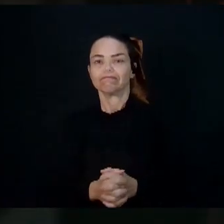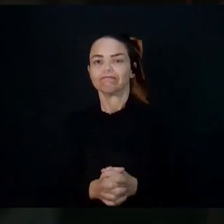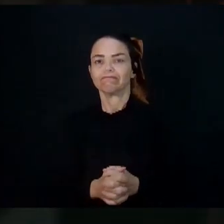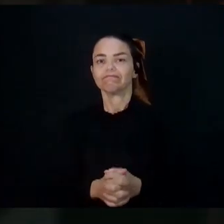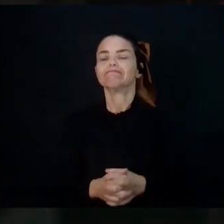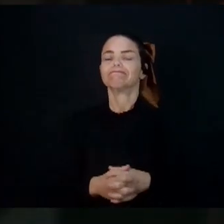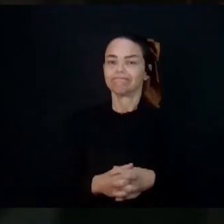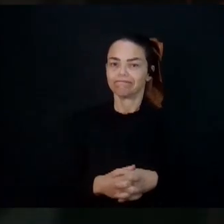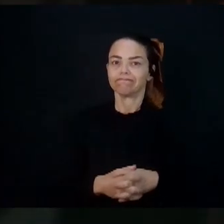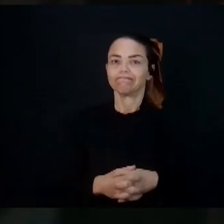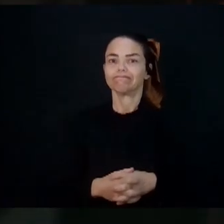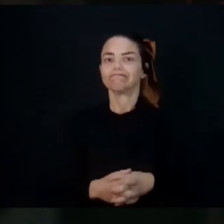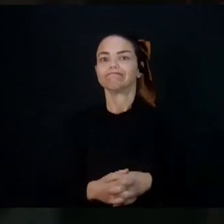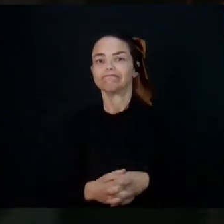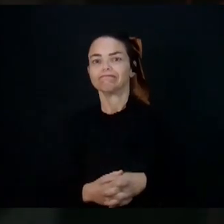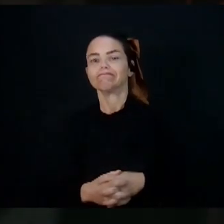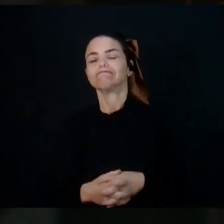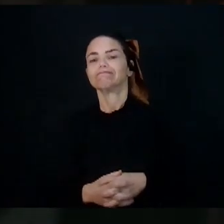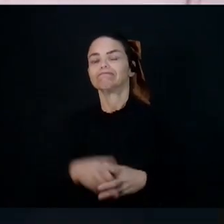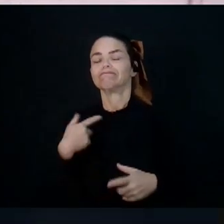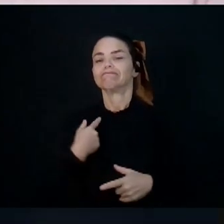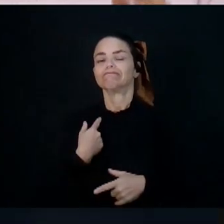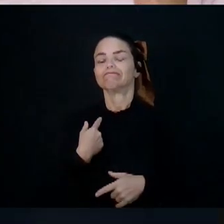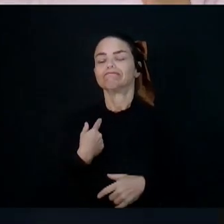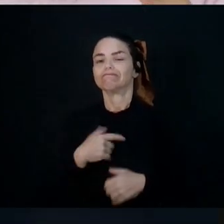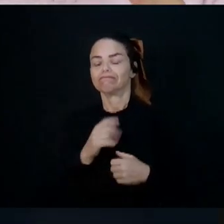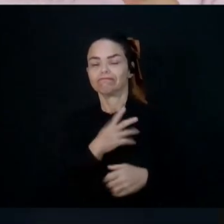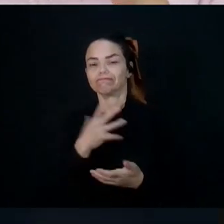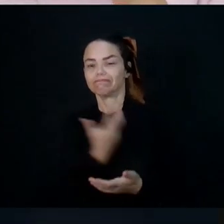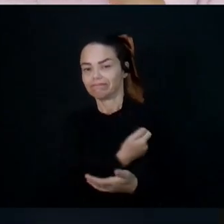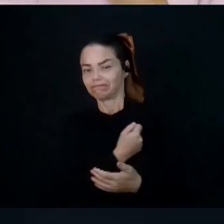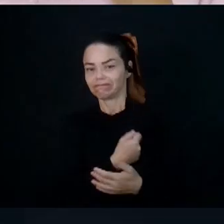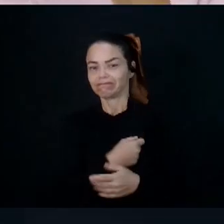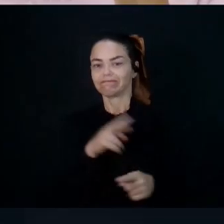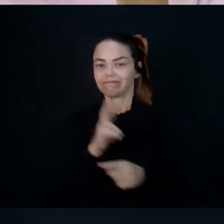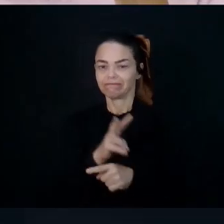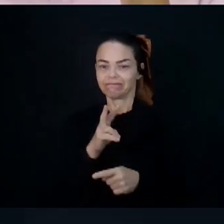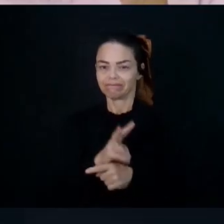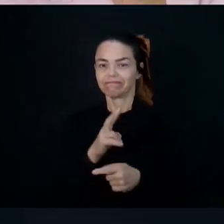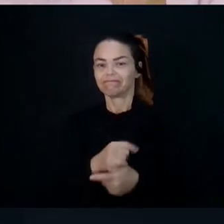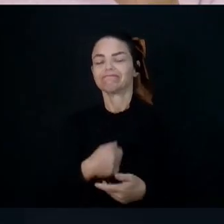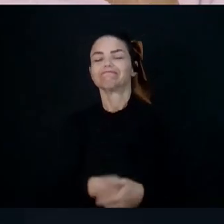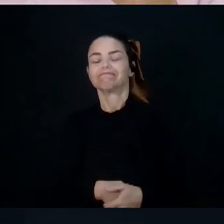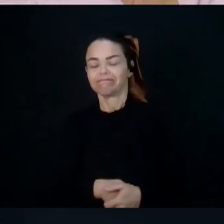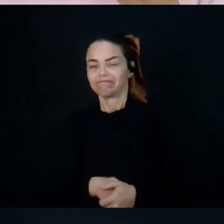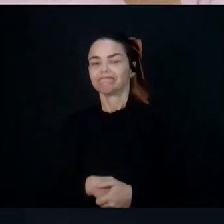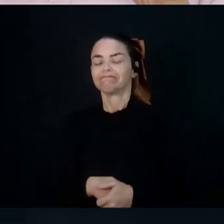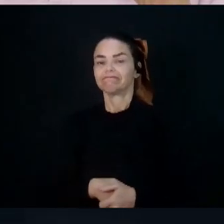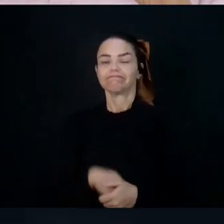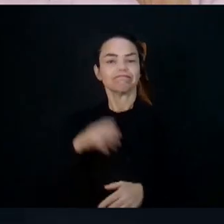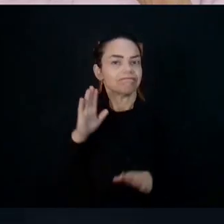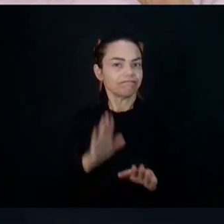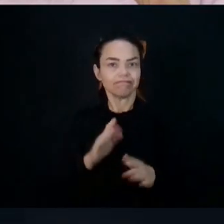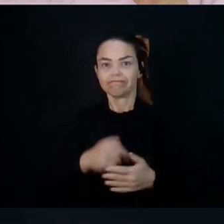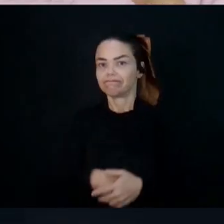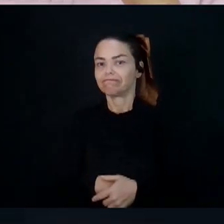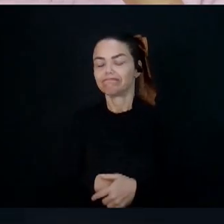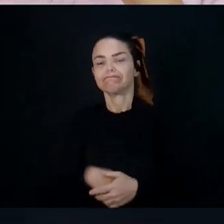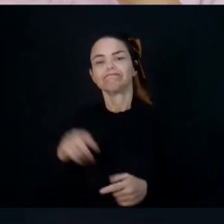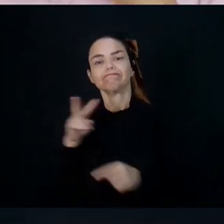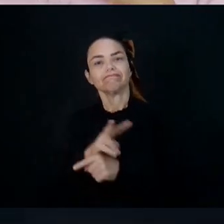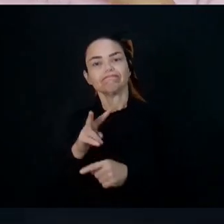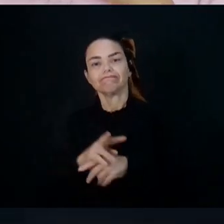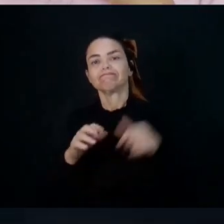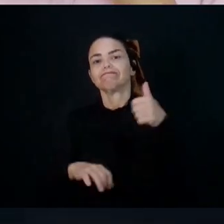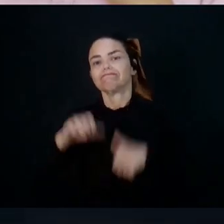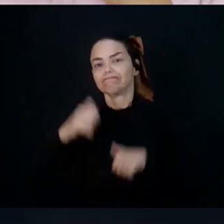cuidado com essa questão da síndrome do Salvador também, né, porque a gente tem que parar, analisar com cautela,